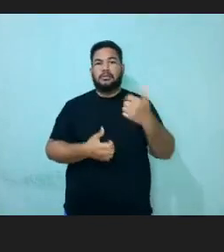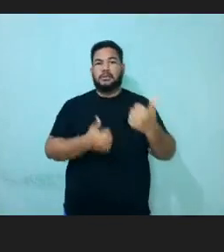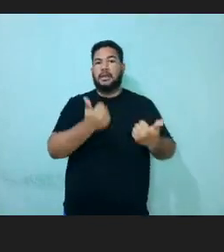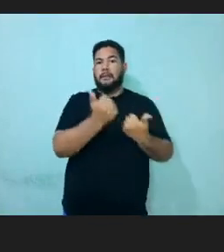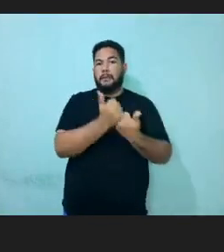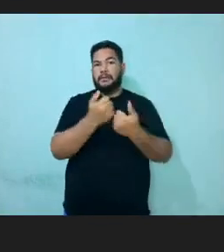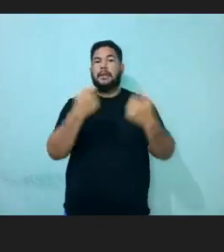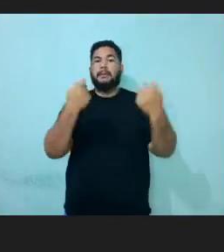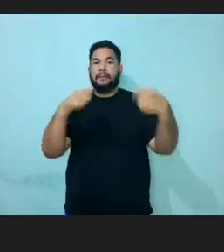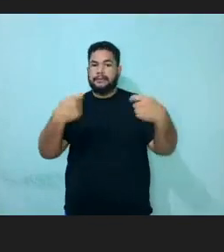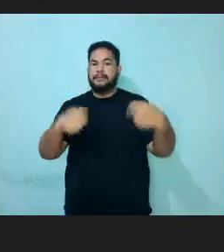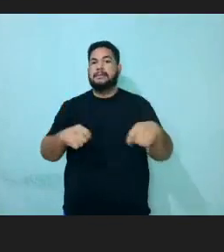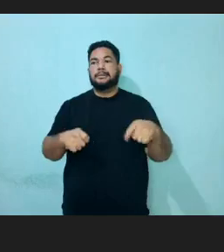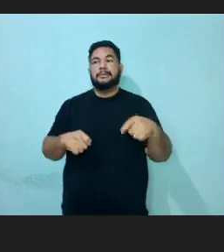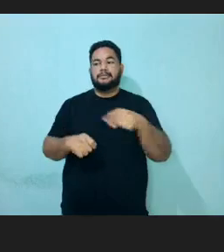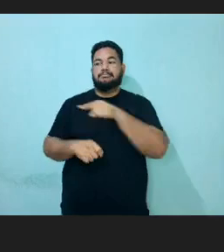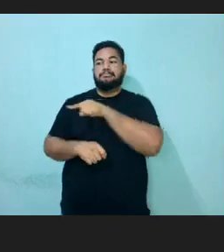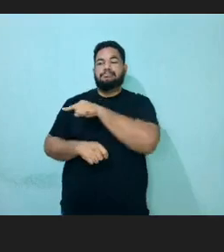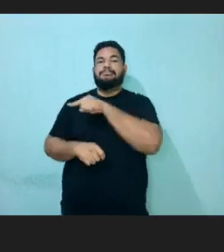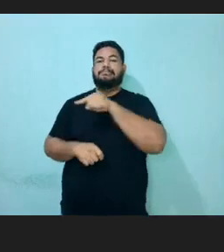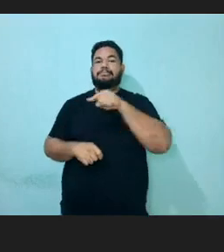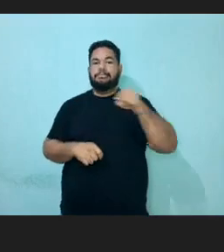gente, ele gera um impacto